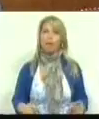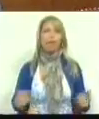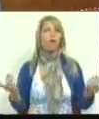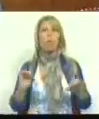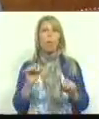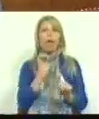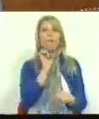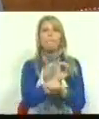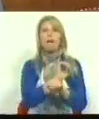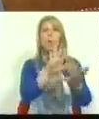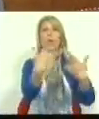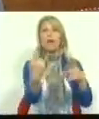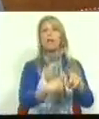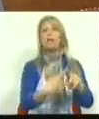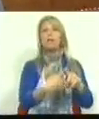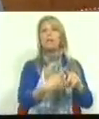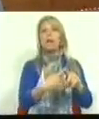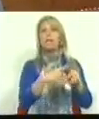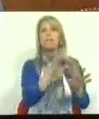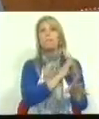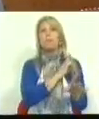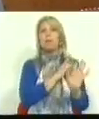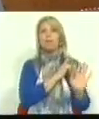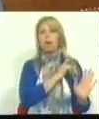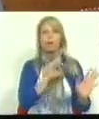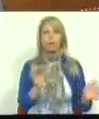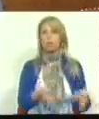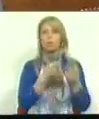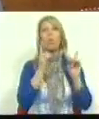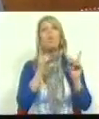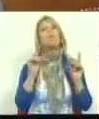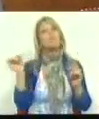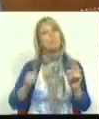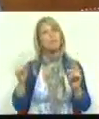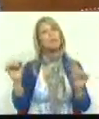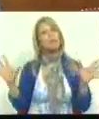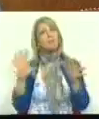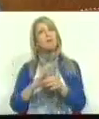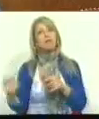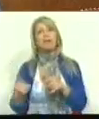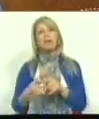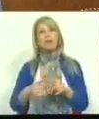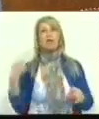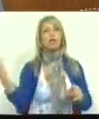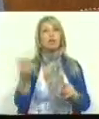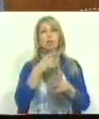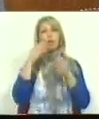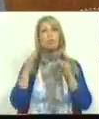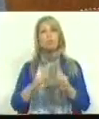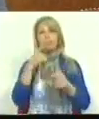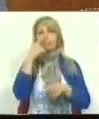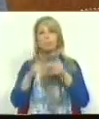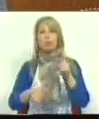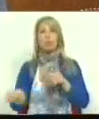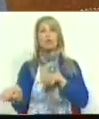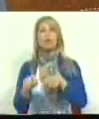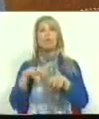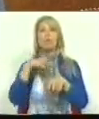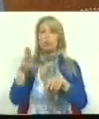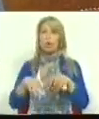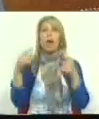nenhum interesse particular, mas que serve tão só o interesse de todos os portugueses em termos um mercado de arrendamento a